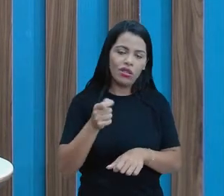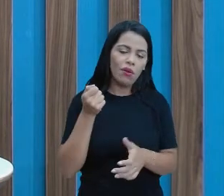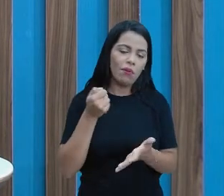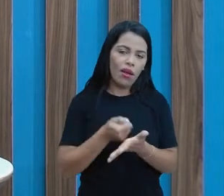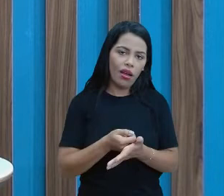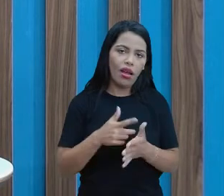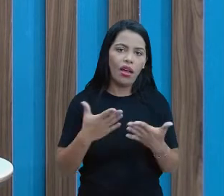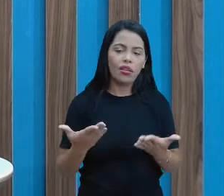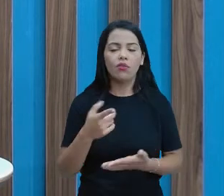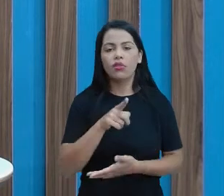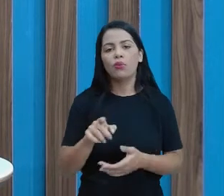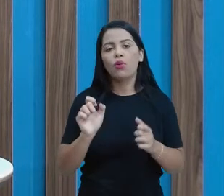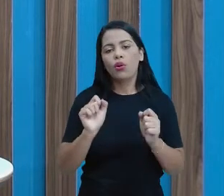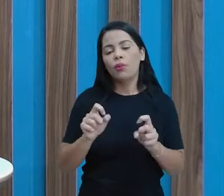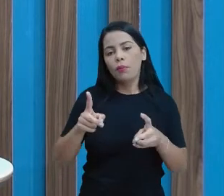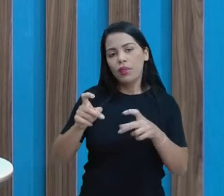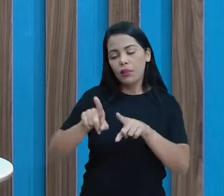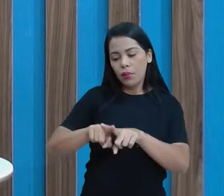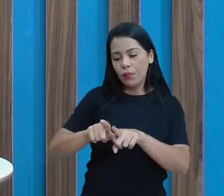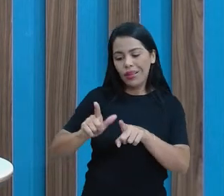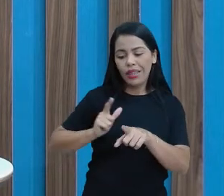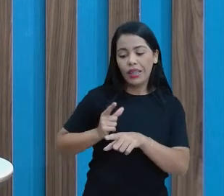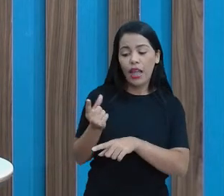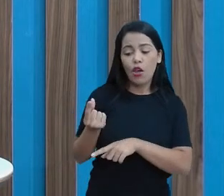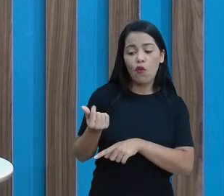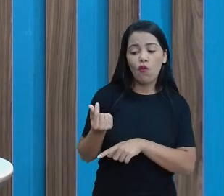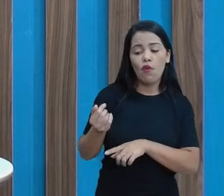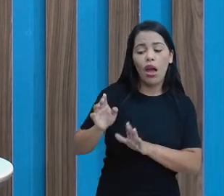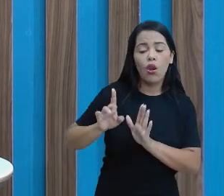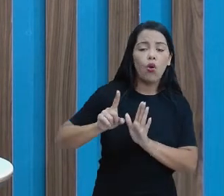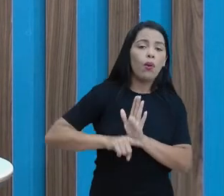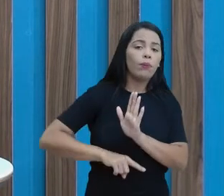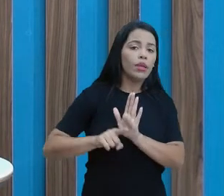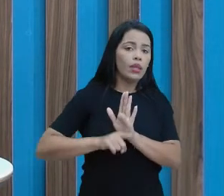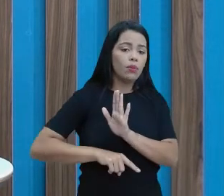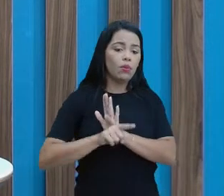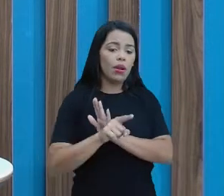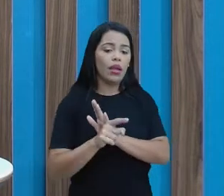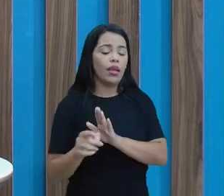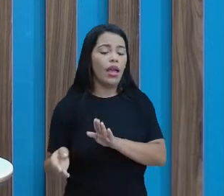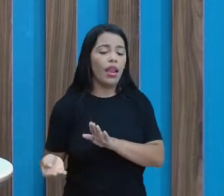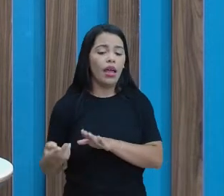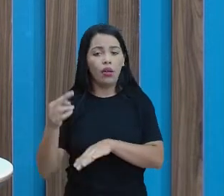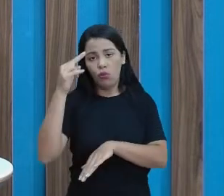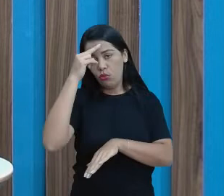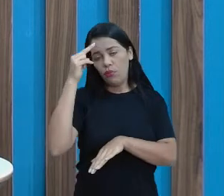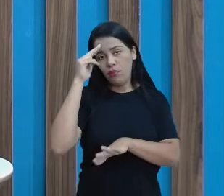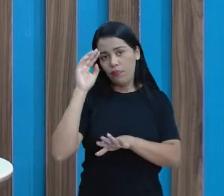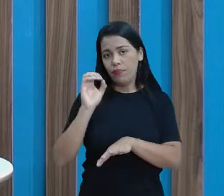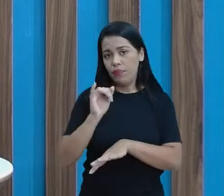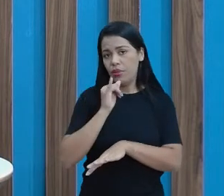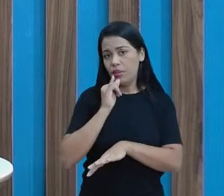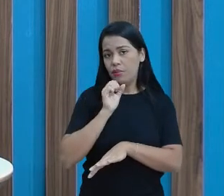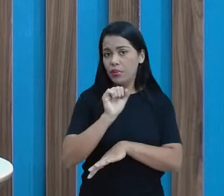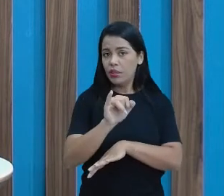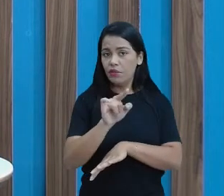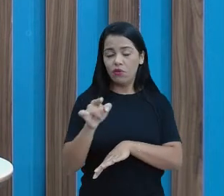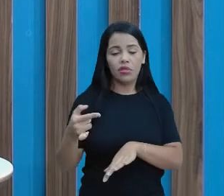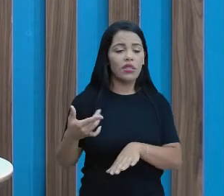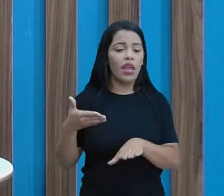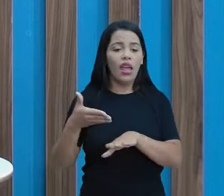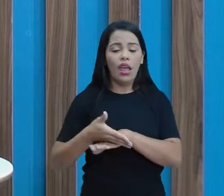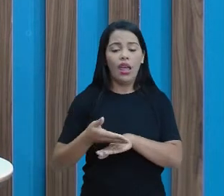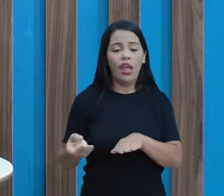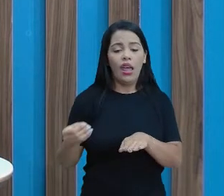que existe um valor mínimo, né, para aquela determinada corrida, tá? Por exemplo, se você entrar no carro e dizer